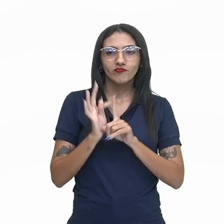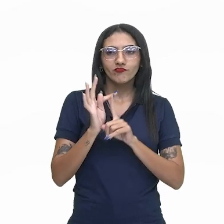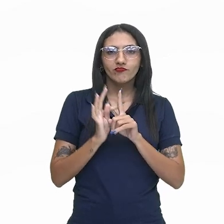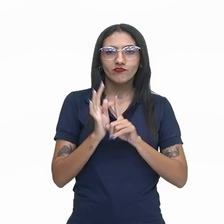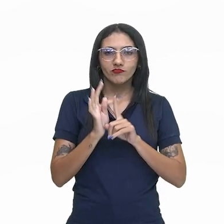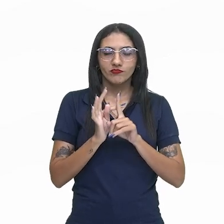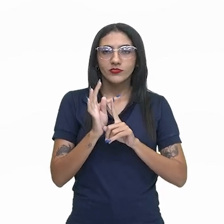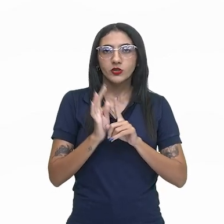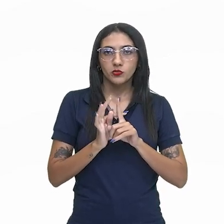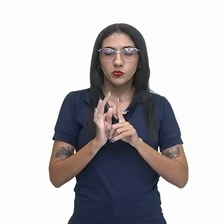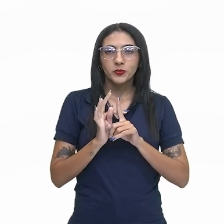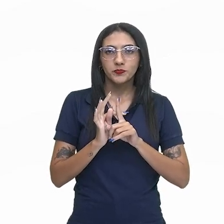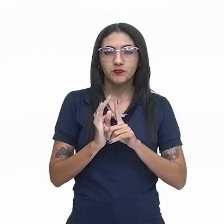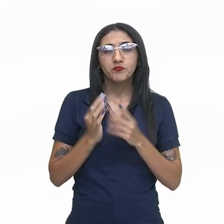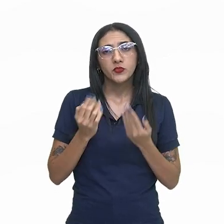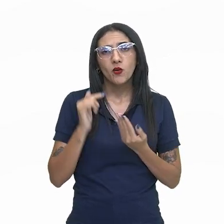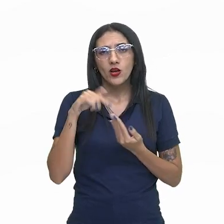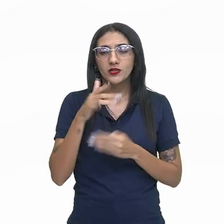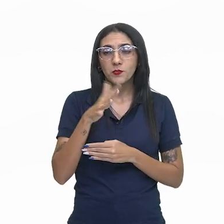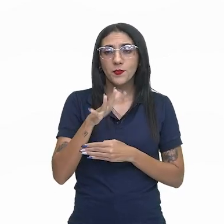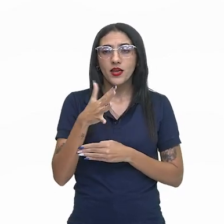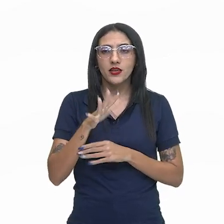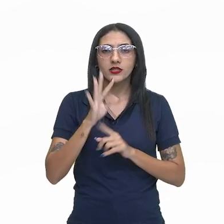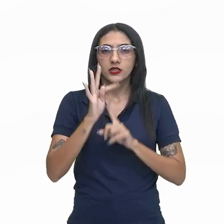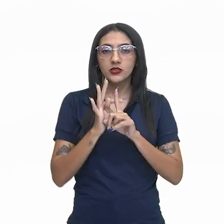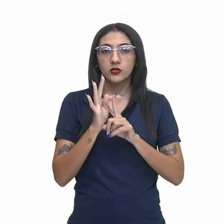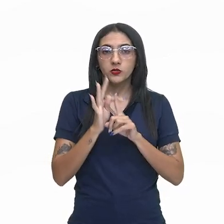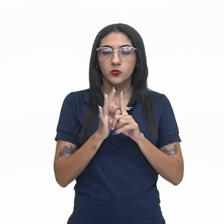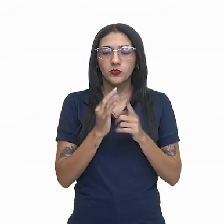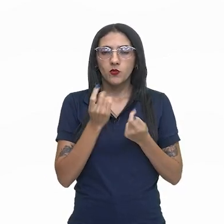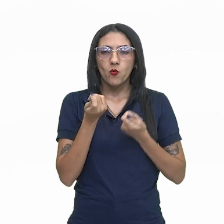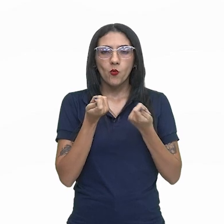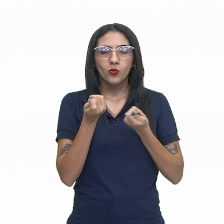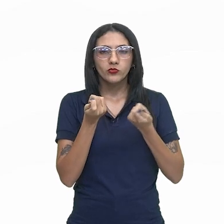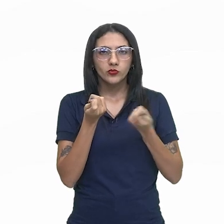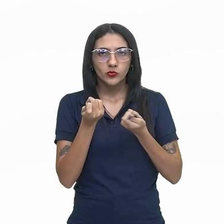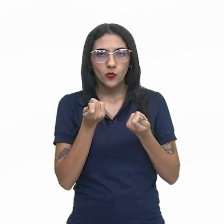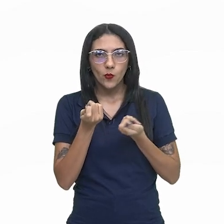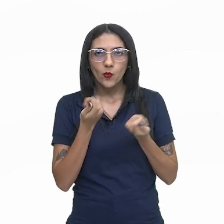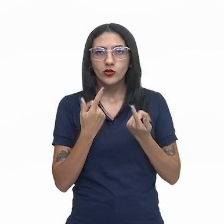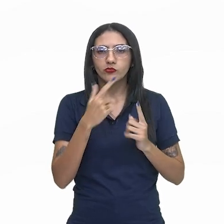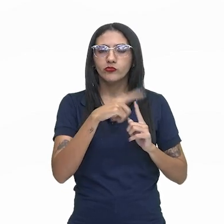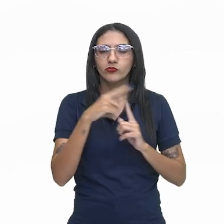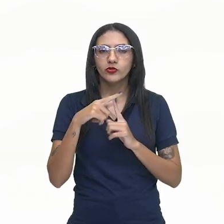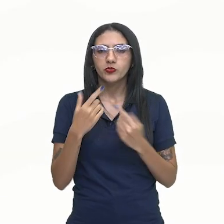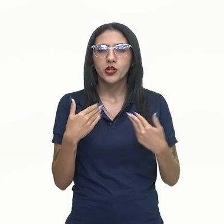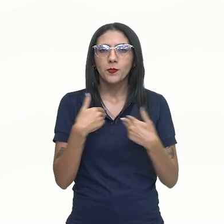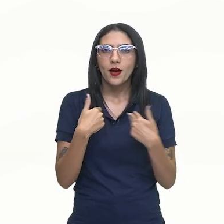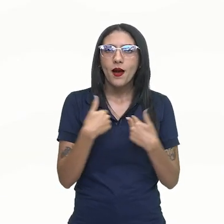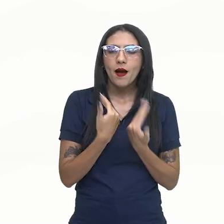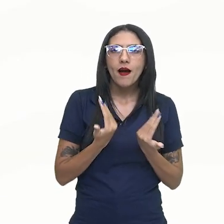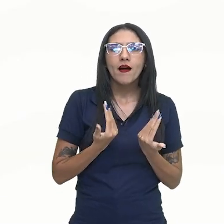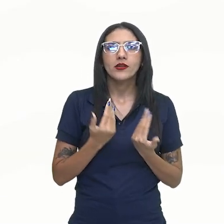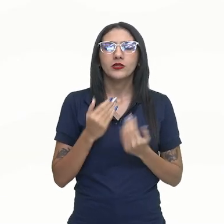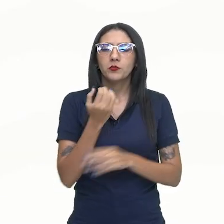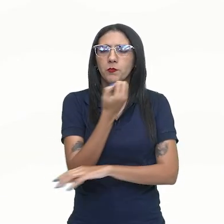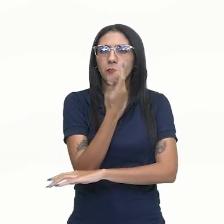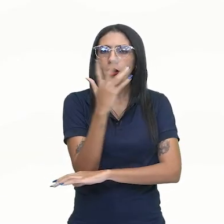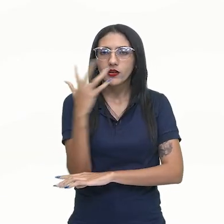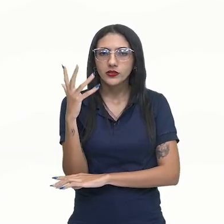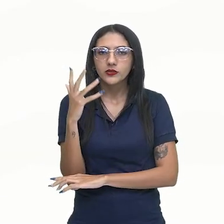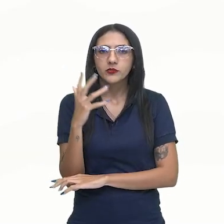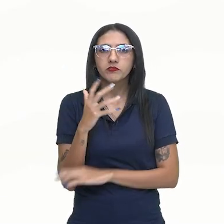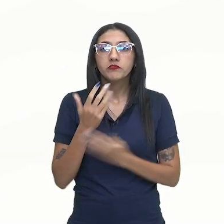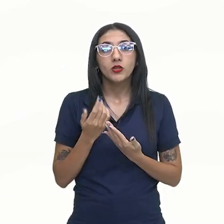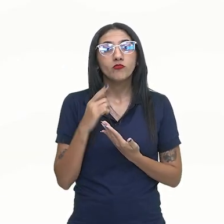temperatura média que vai servir ali para a manutenção das espécies animais, vegetais. Então, aqui a gente tem essa